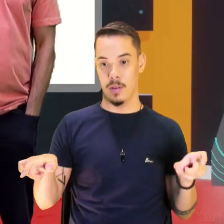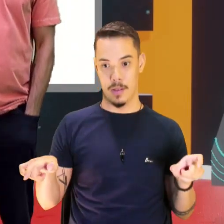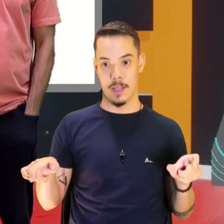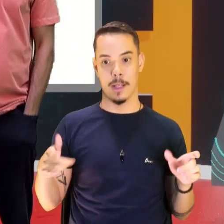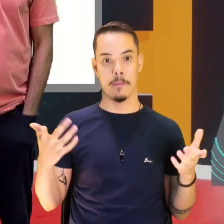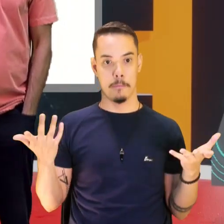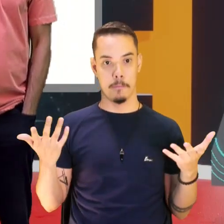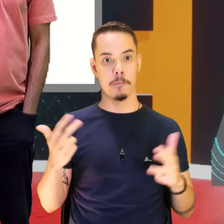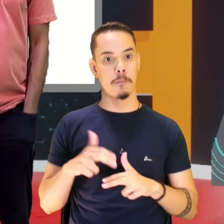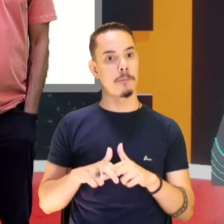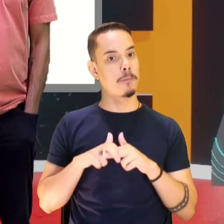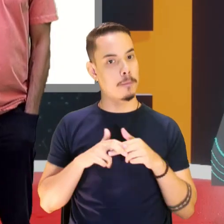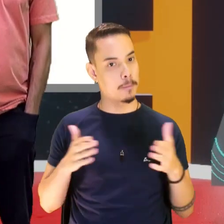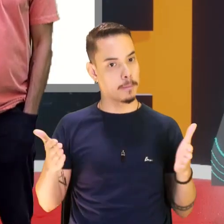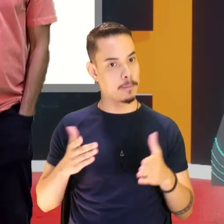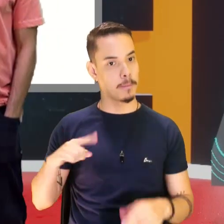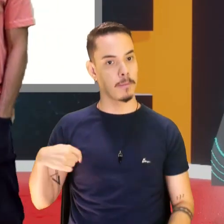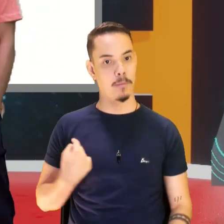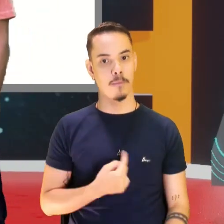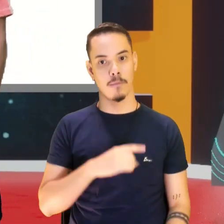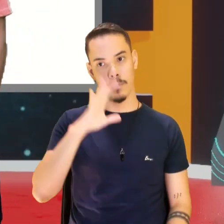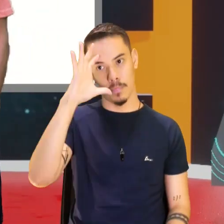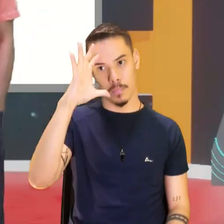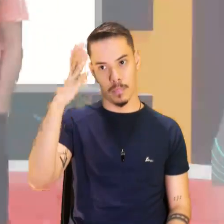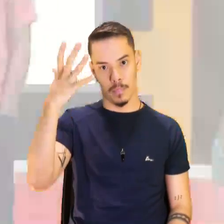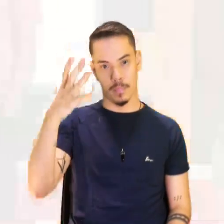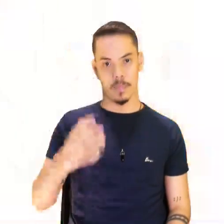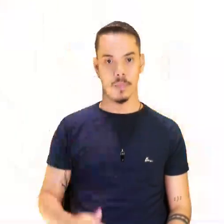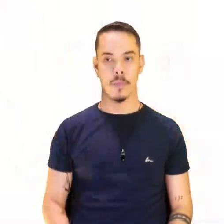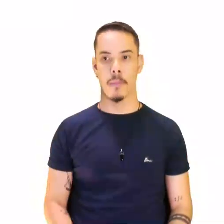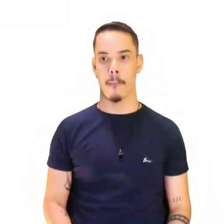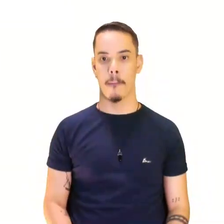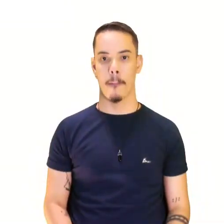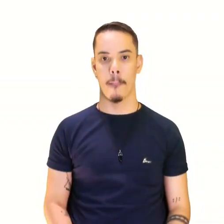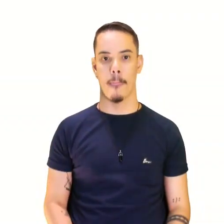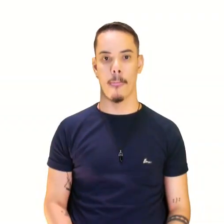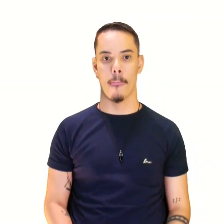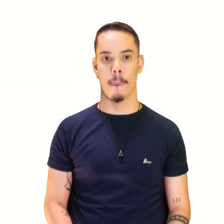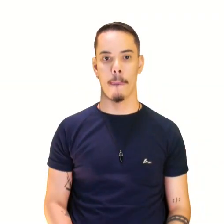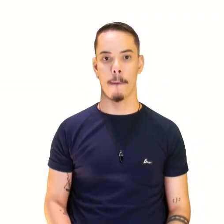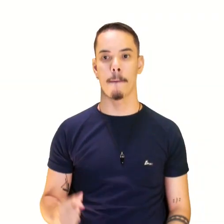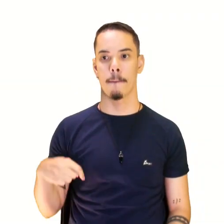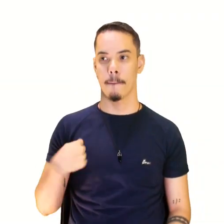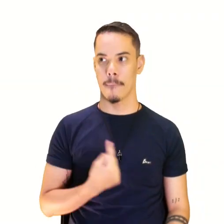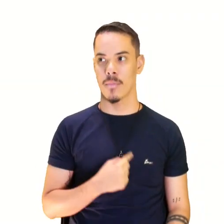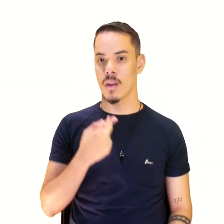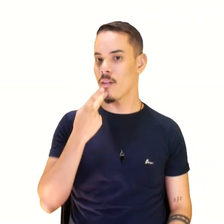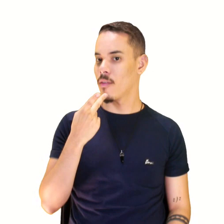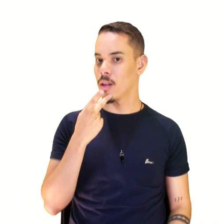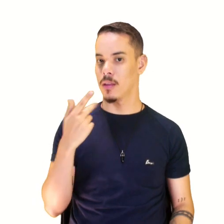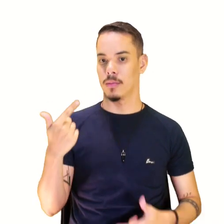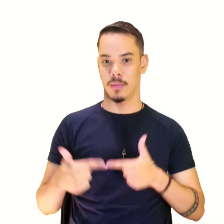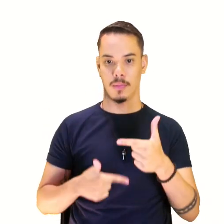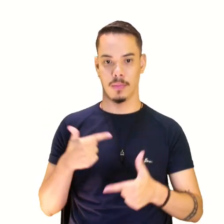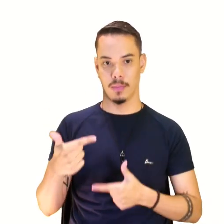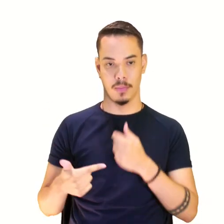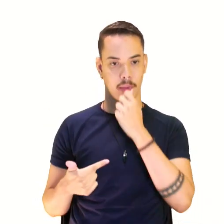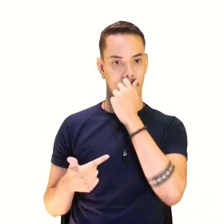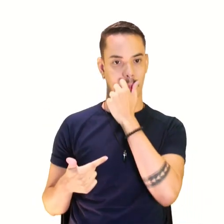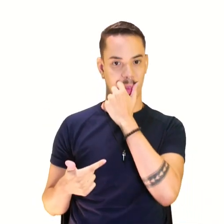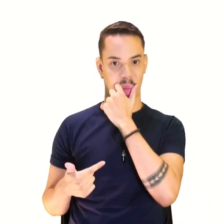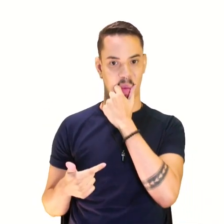é isso que agora a gente vai resolver com vocês. Olha lá na telinha. Quando a gente está falando ali de trabalhadores, né?